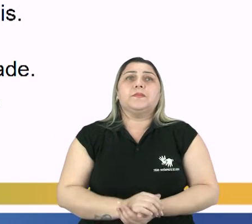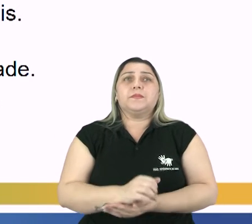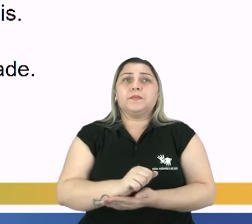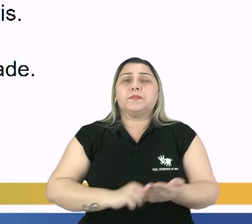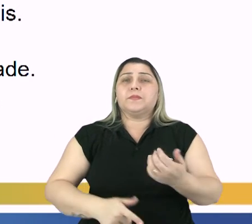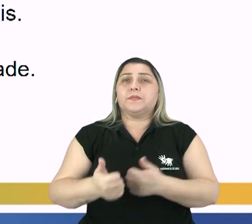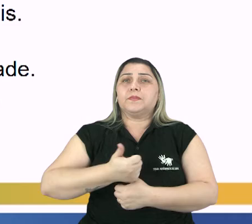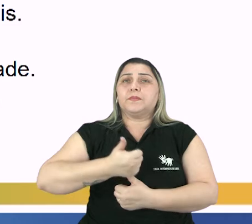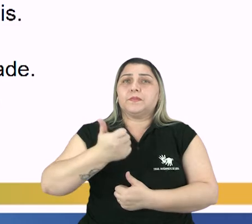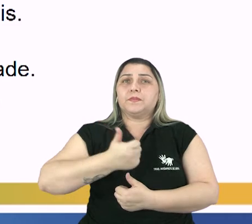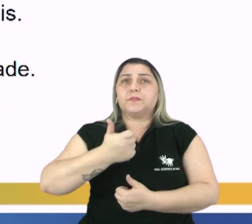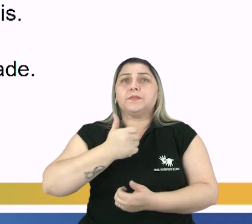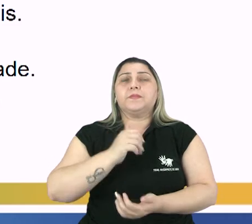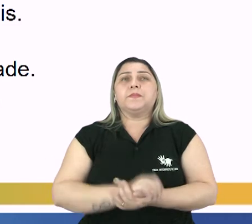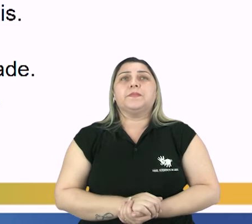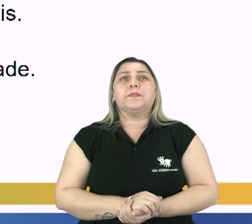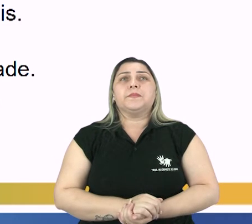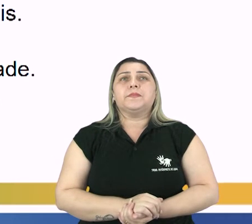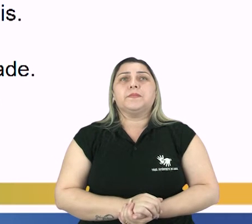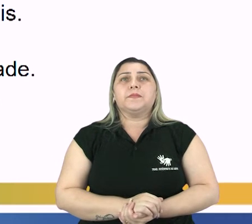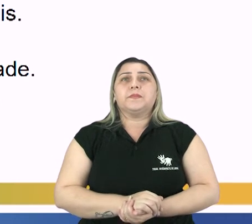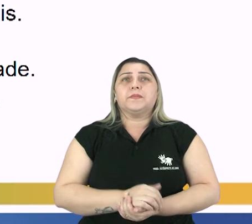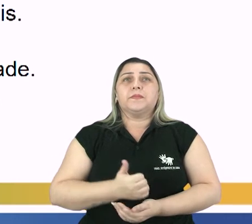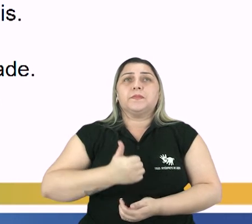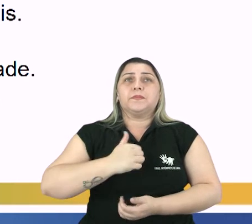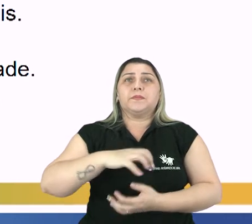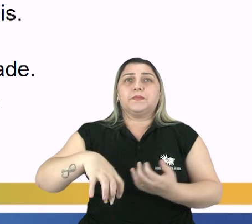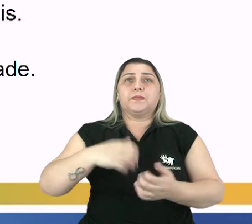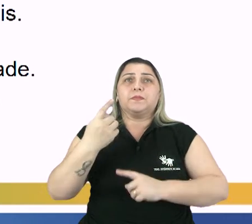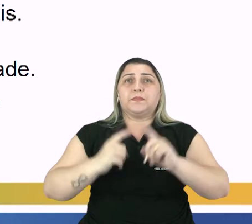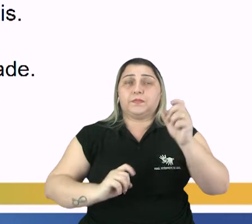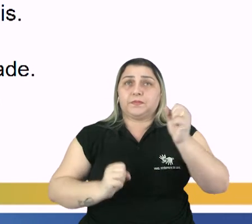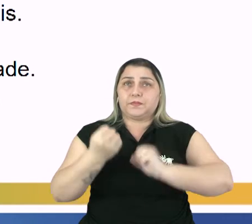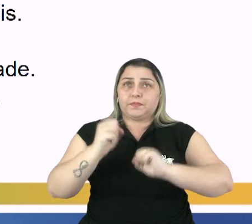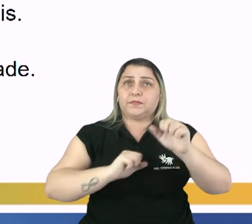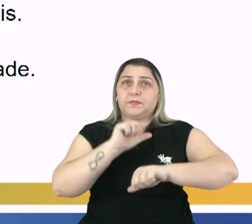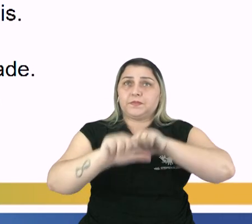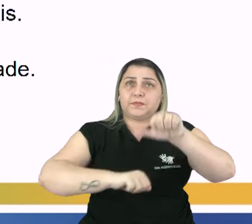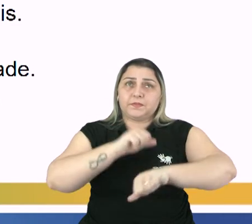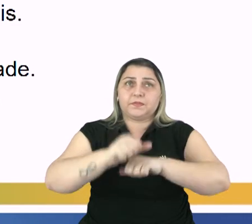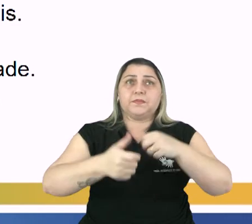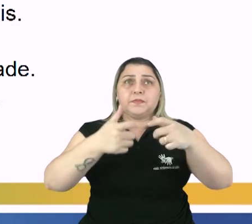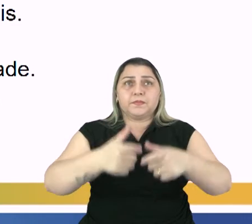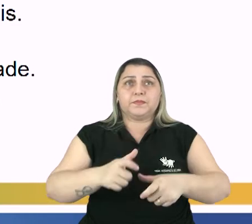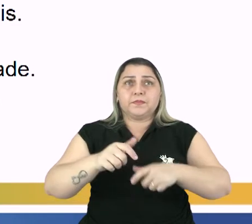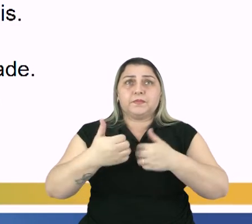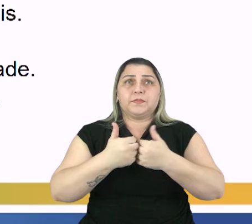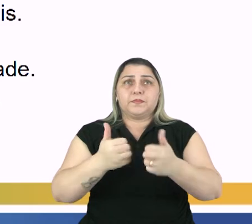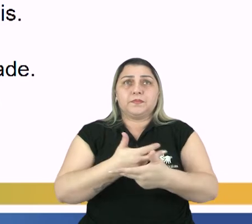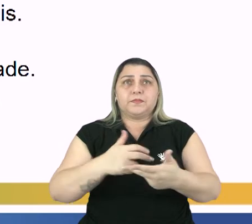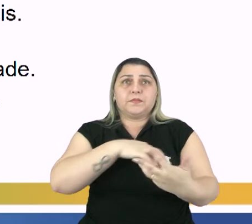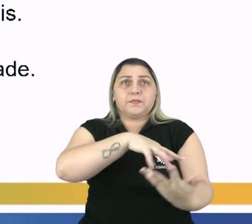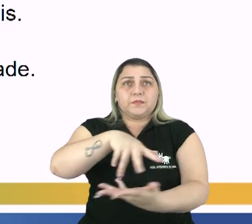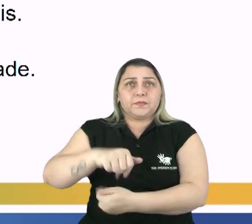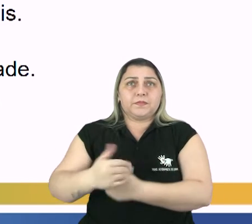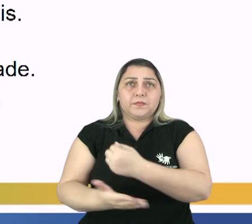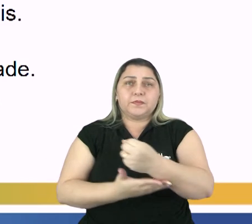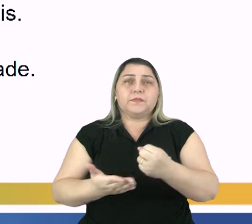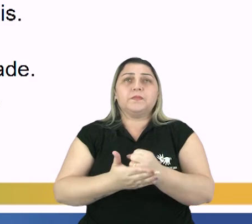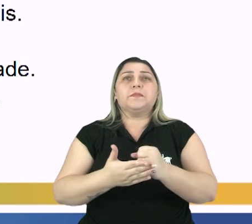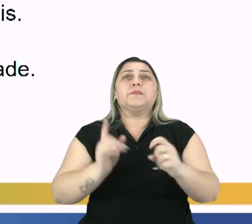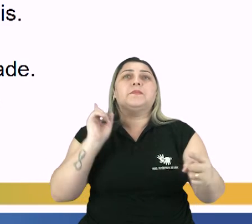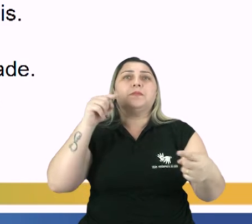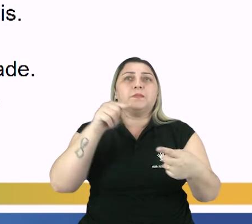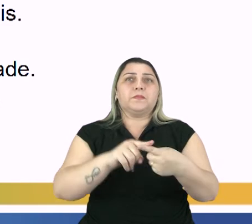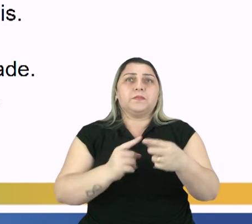só, a primeira questão. A primeira revolução industrial promoveu a transformação do setor de transportes mundial com base